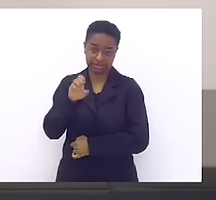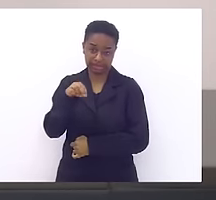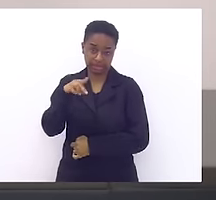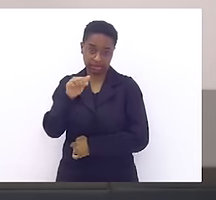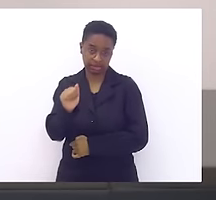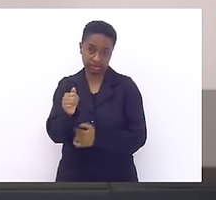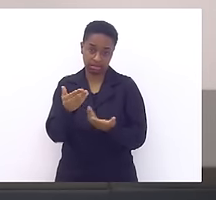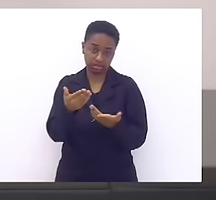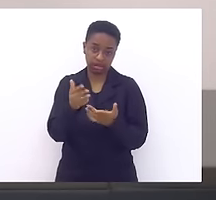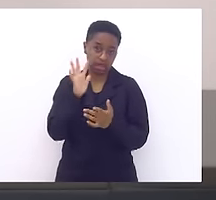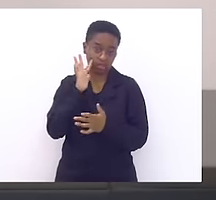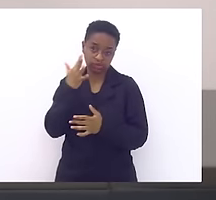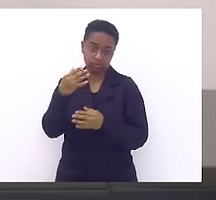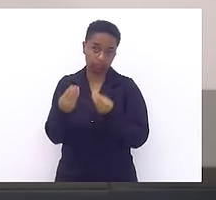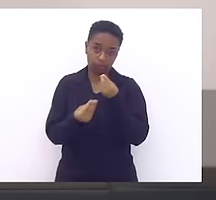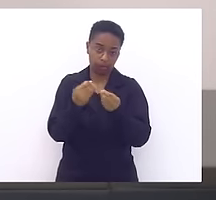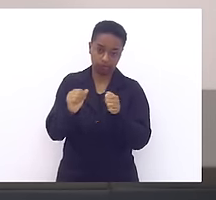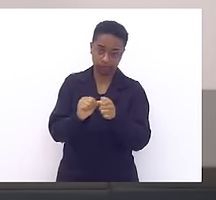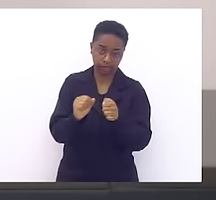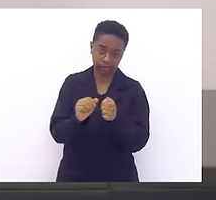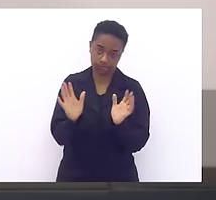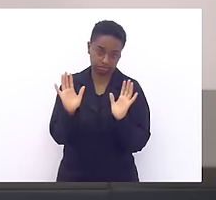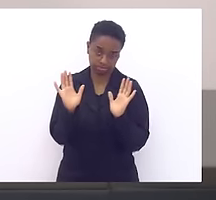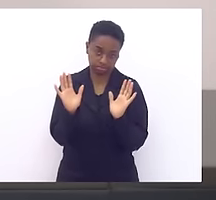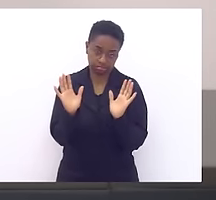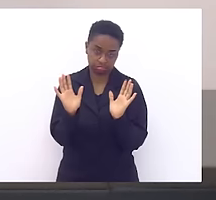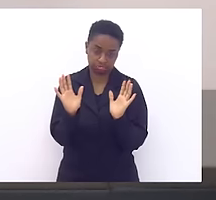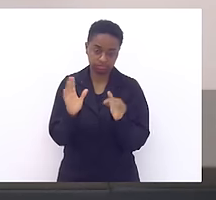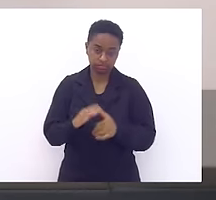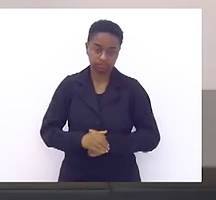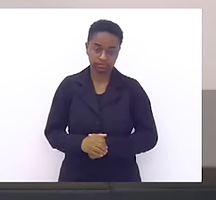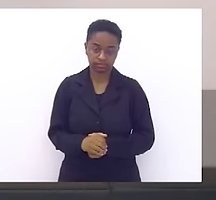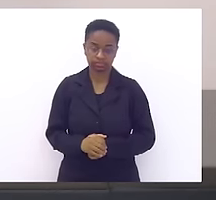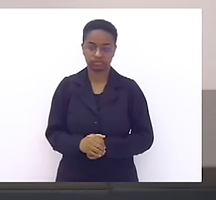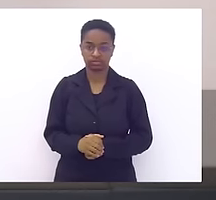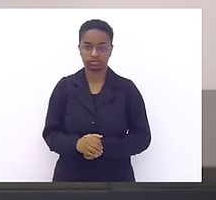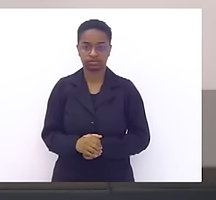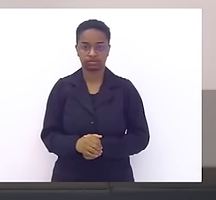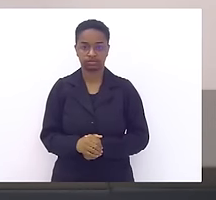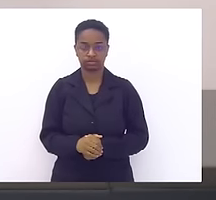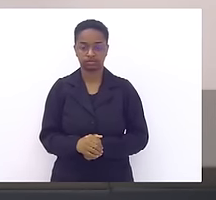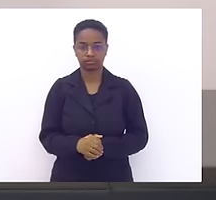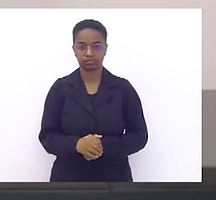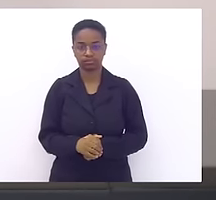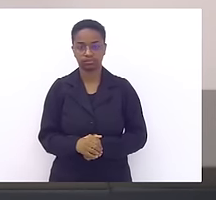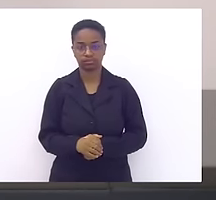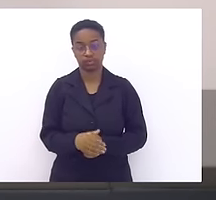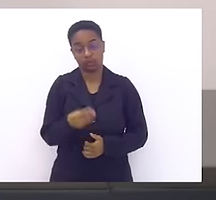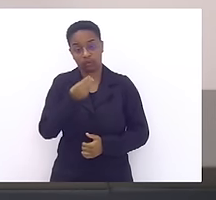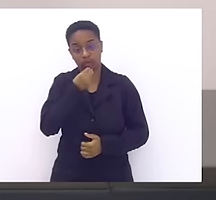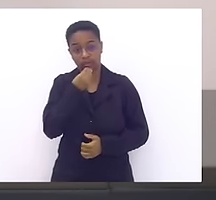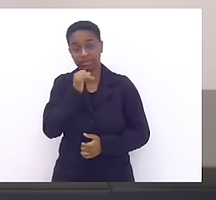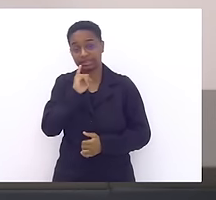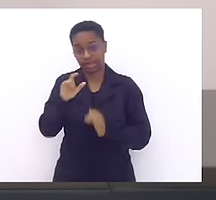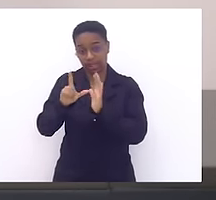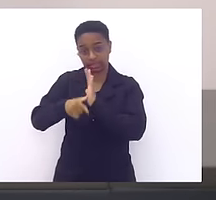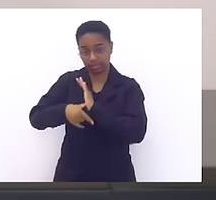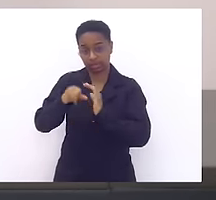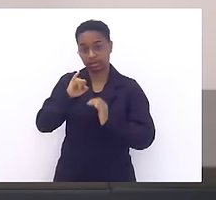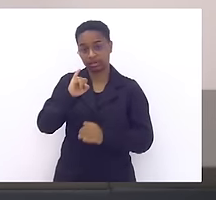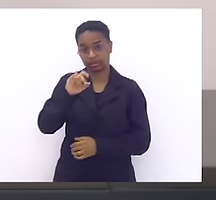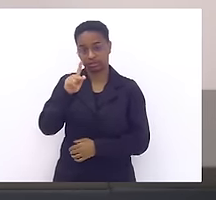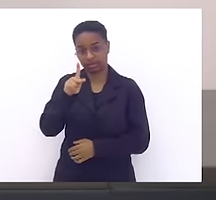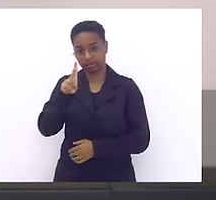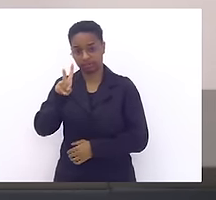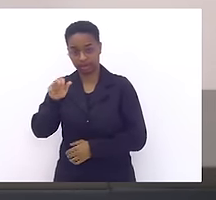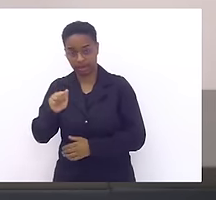processar e escrever em dívida ativa cobrar fazer a execução fiscal pertinente claro que o atraso em IPVA também implica